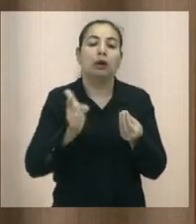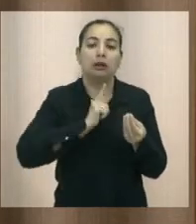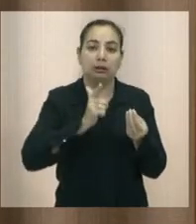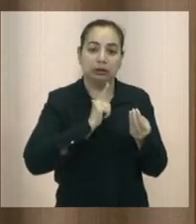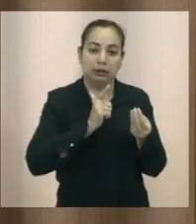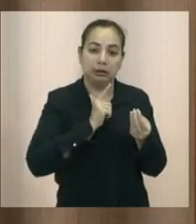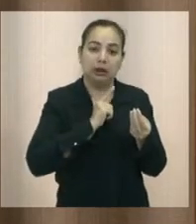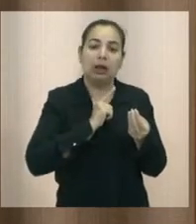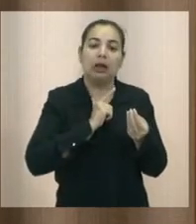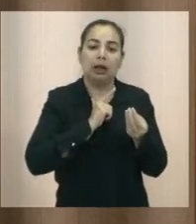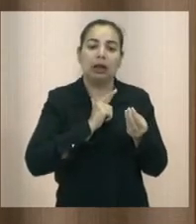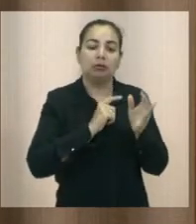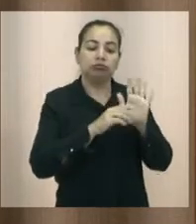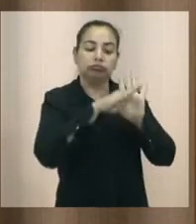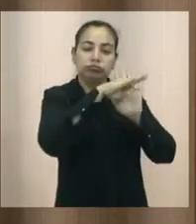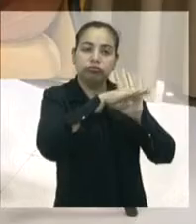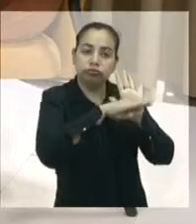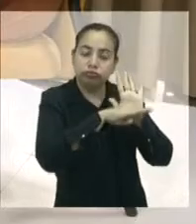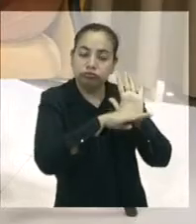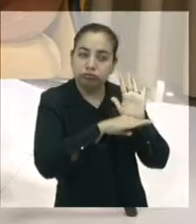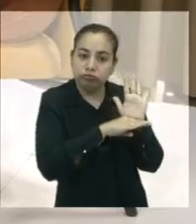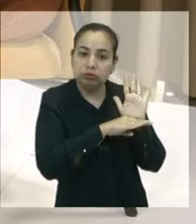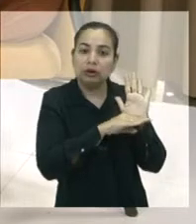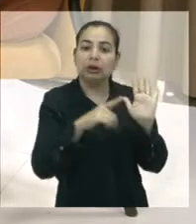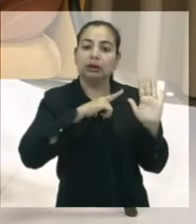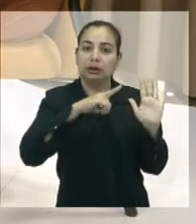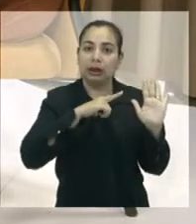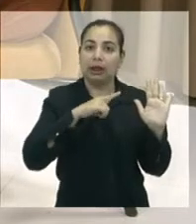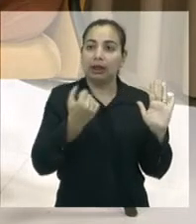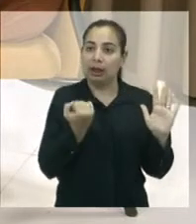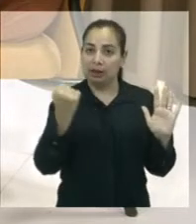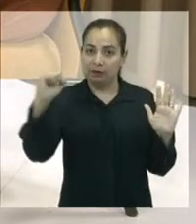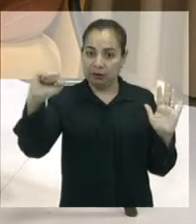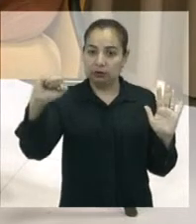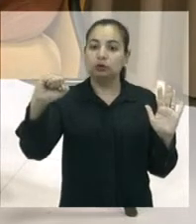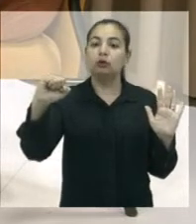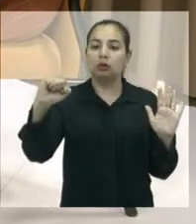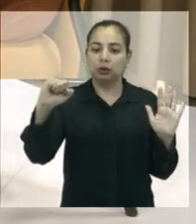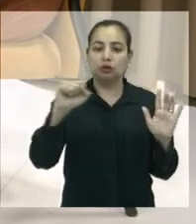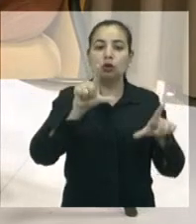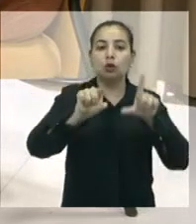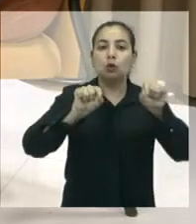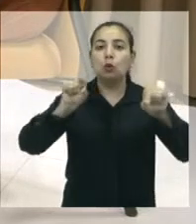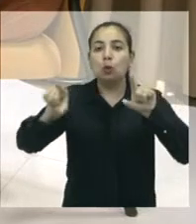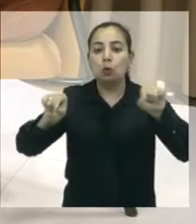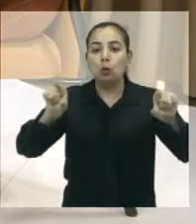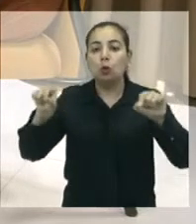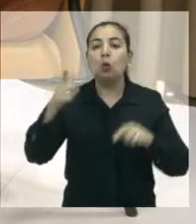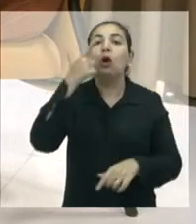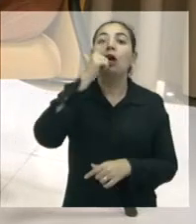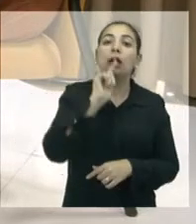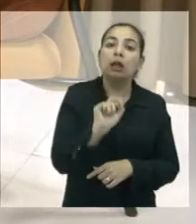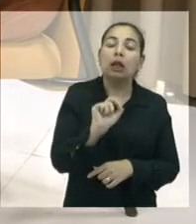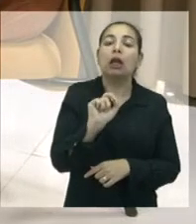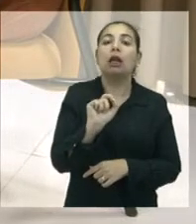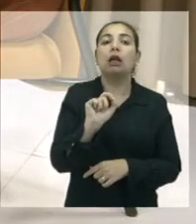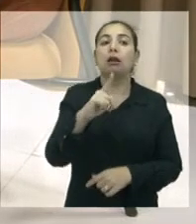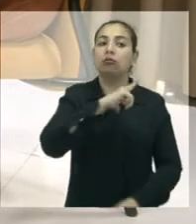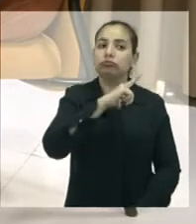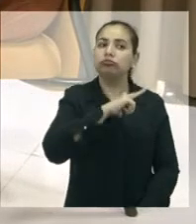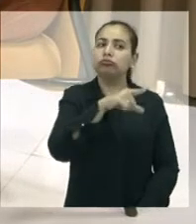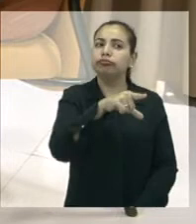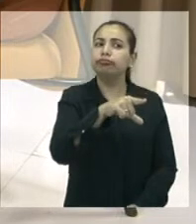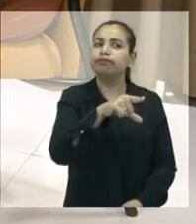lista tríplice. Como é que forma? Os defensores escolhem, né, os defensores e defensores escolhem quem eles acham que está